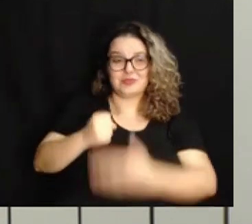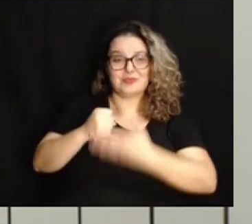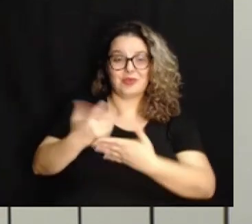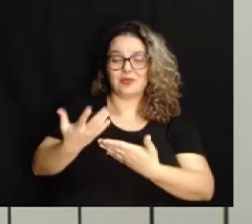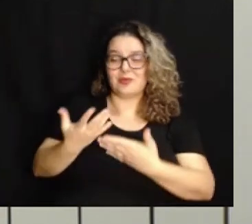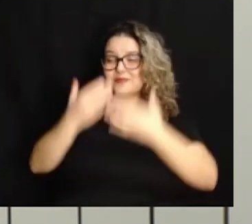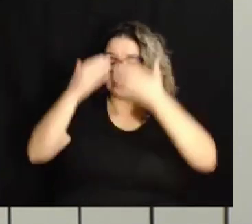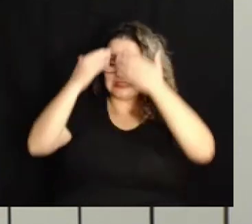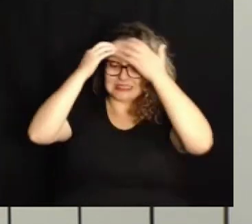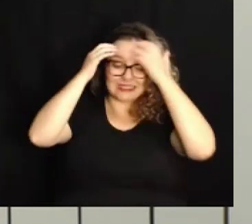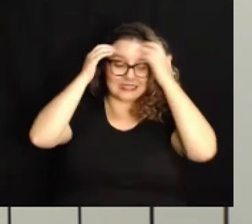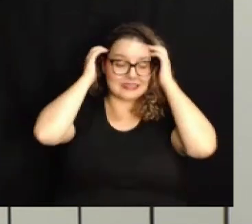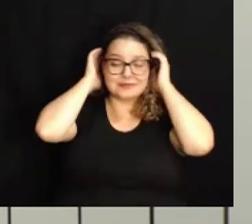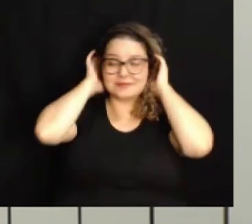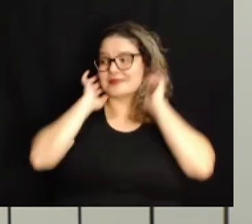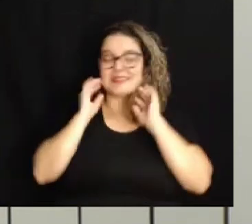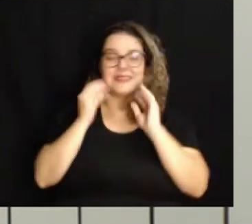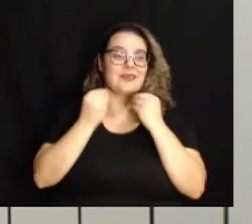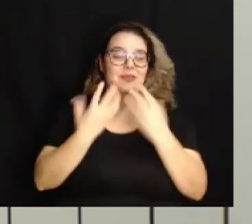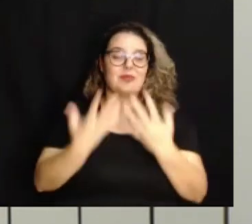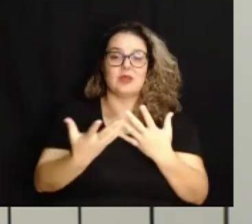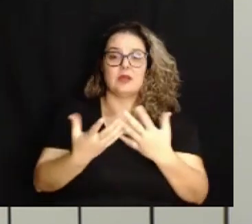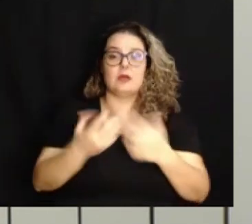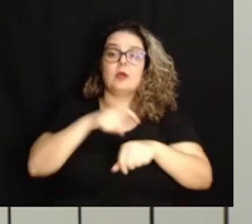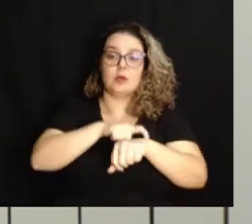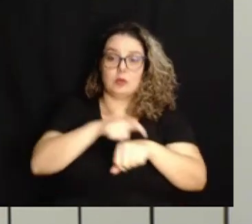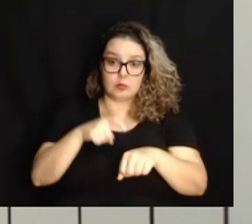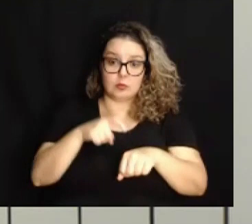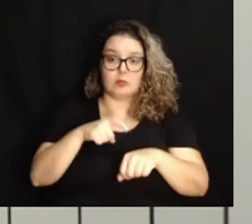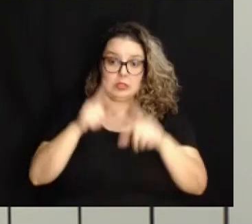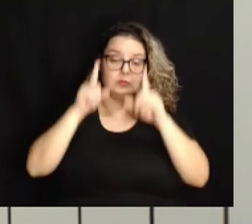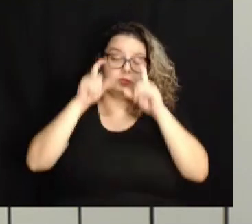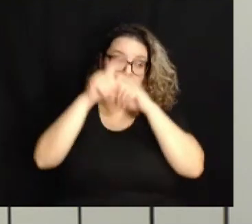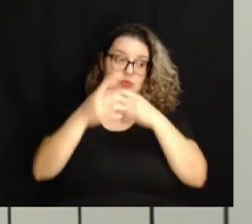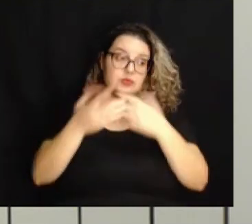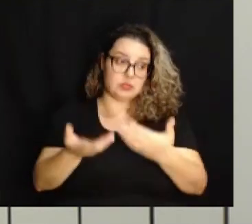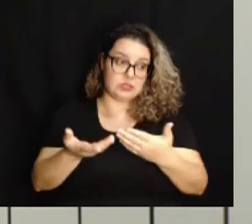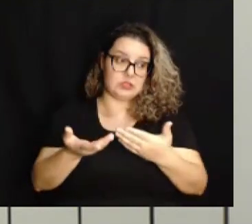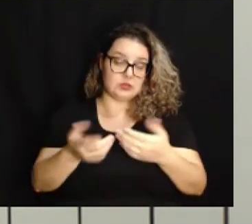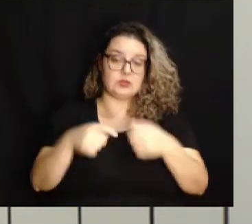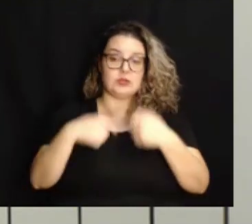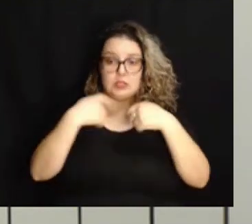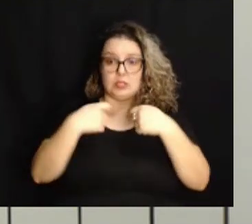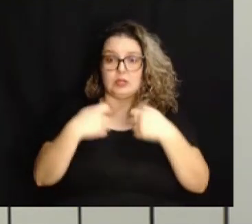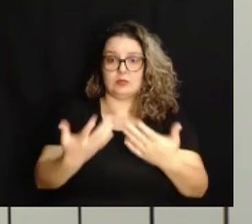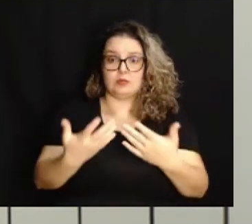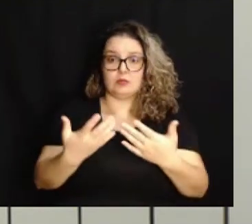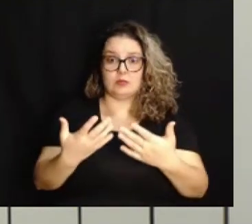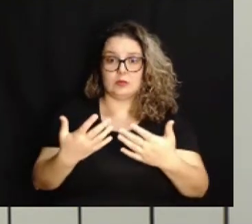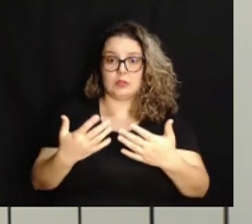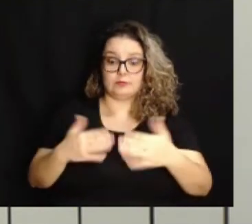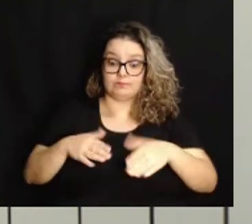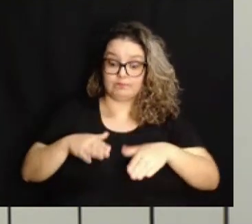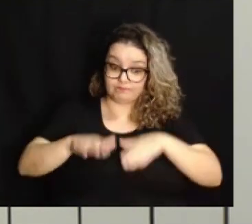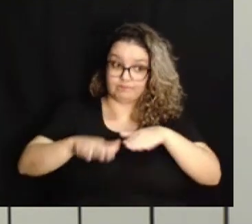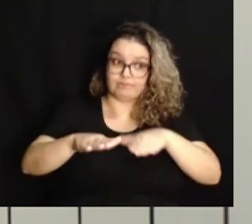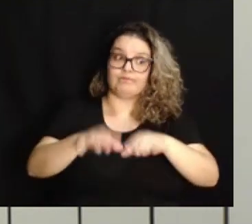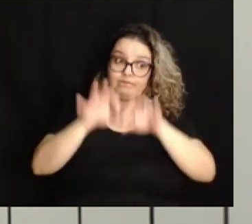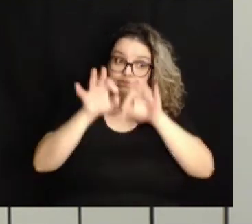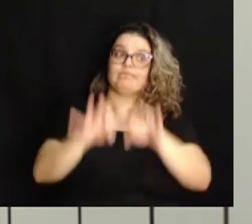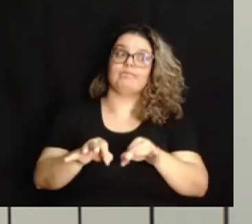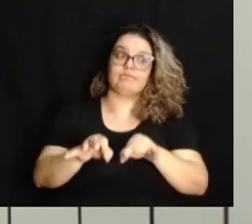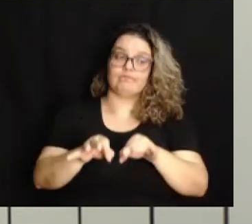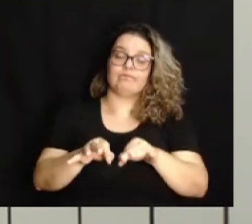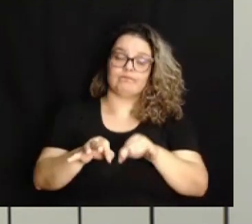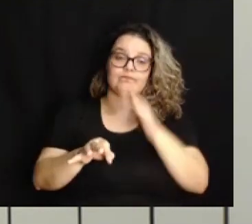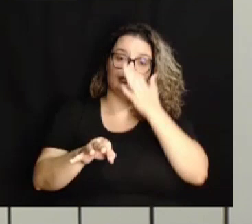no momento crucial ali, né? E a gente precisa dar um passo muito assertivo. Então,